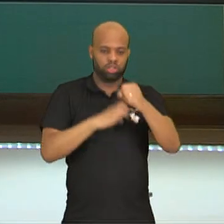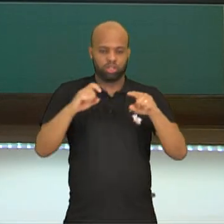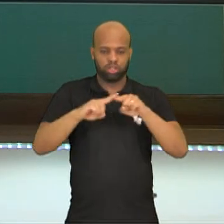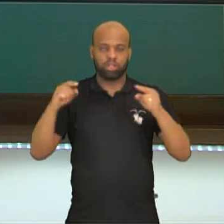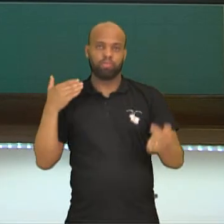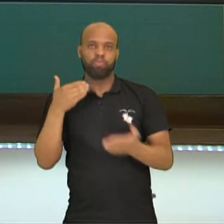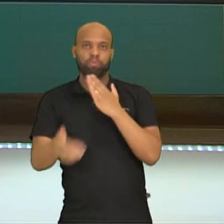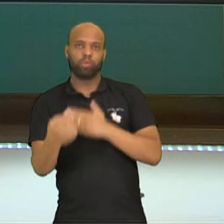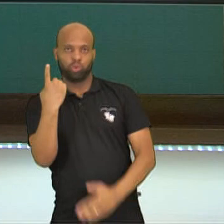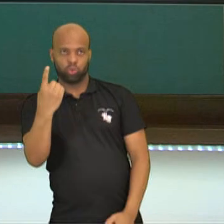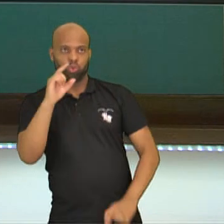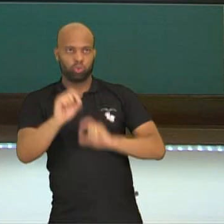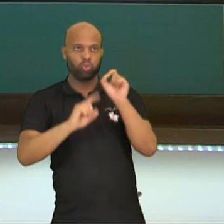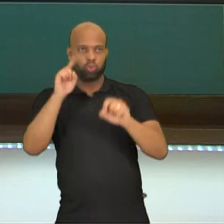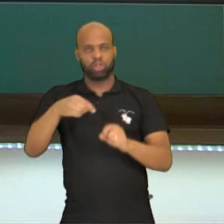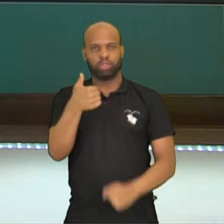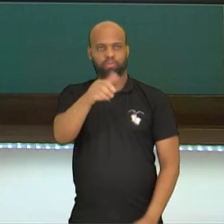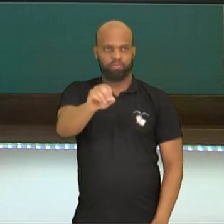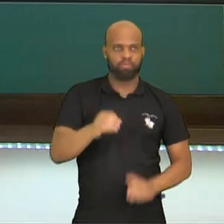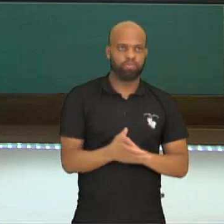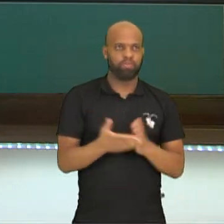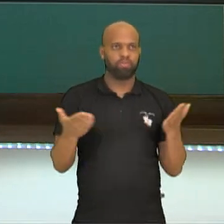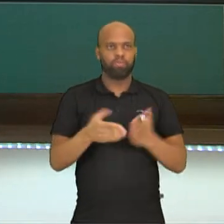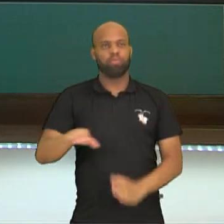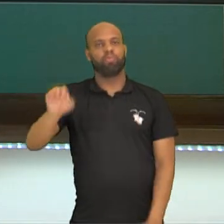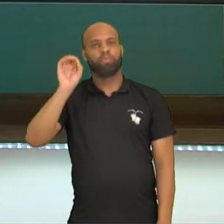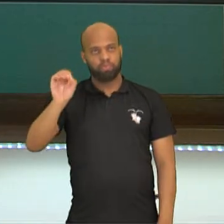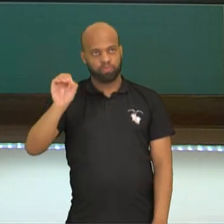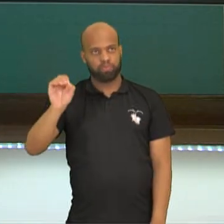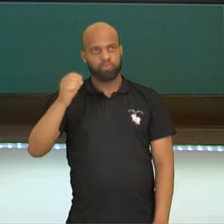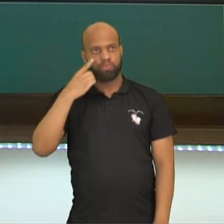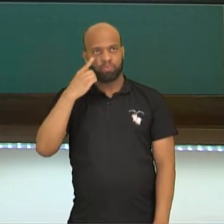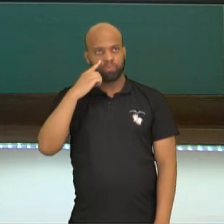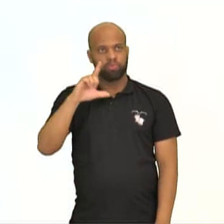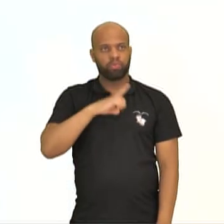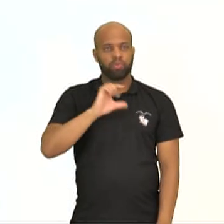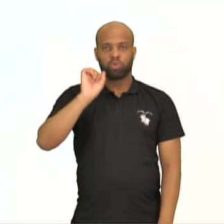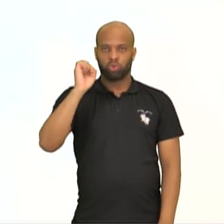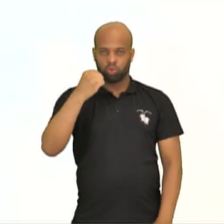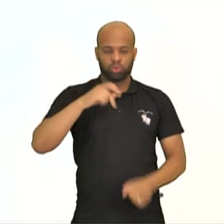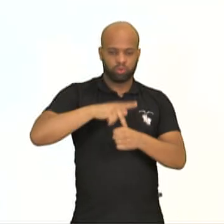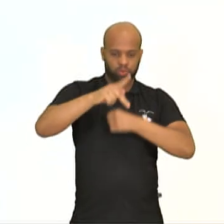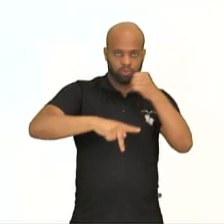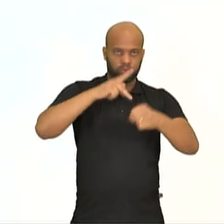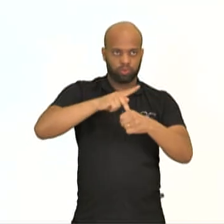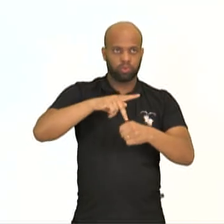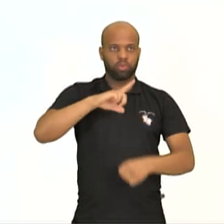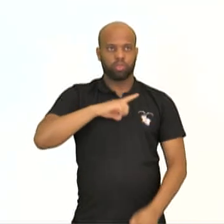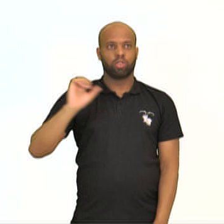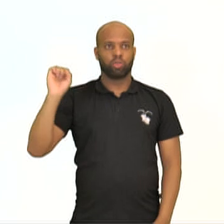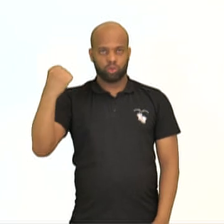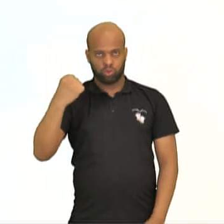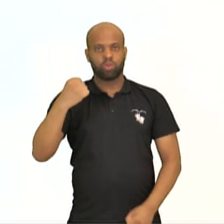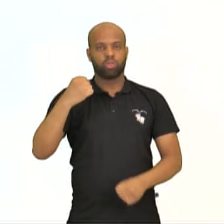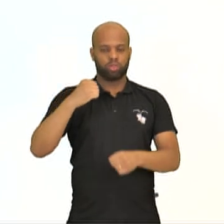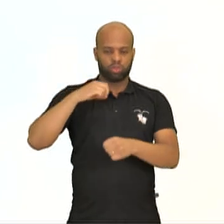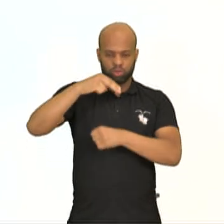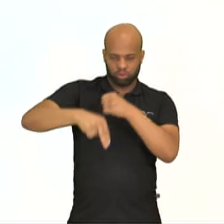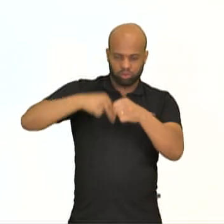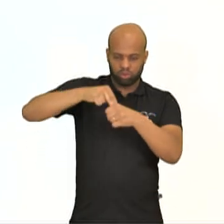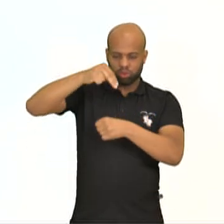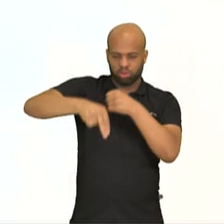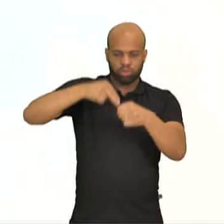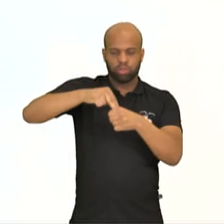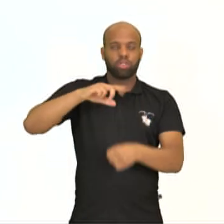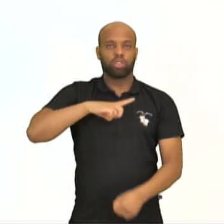perdeu um, ele vai ficar com 10. E o oxigênio lá, ele tem 8 prótons, ele tem 8 nêutrons e ele